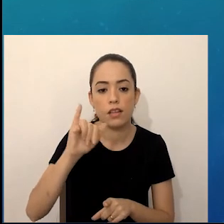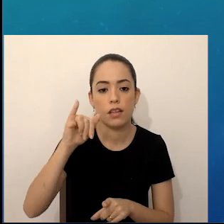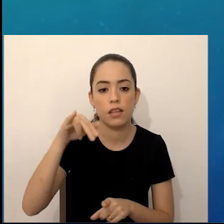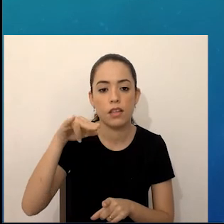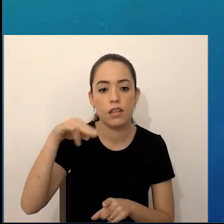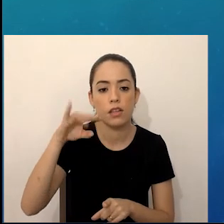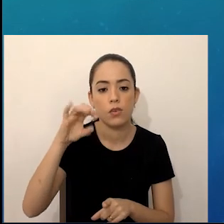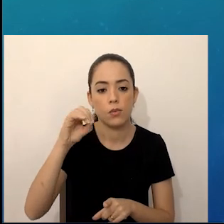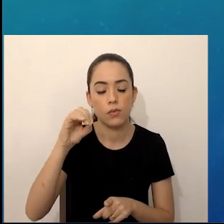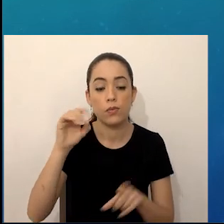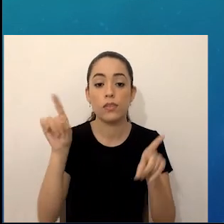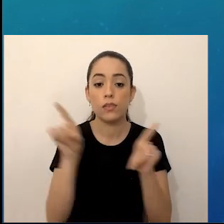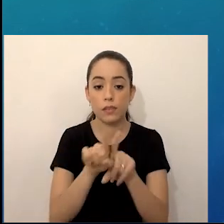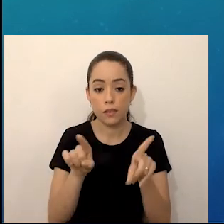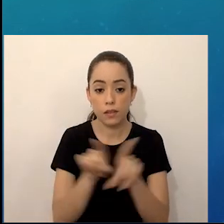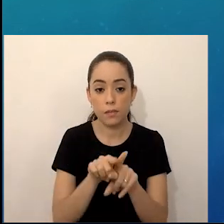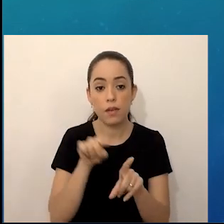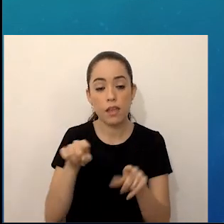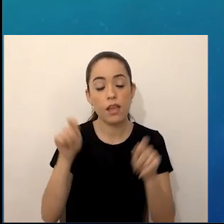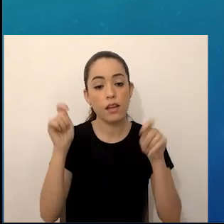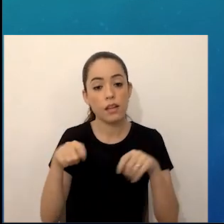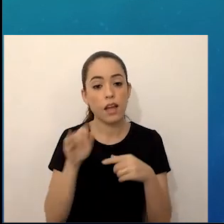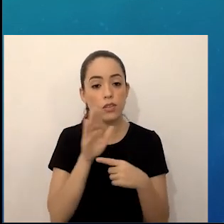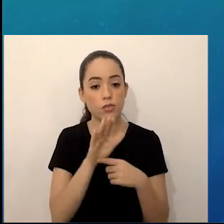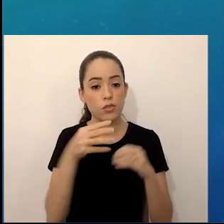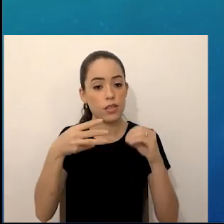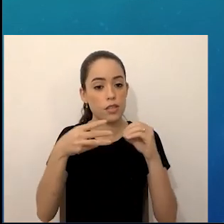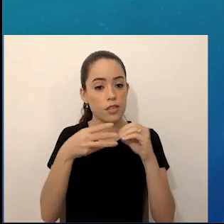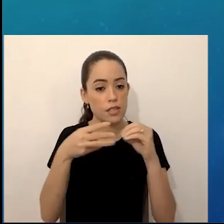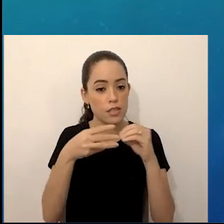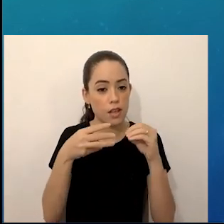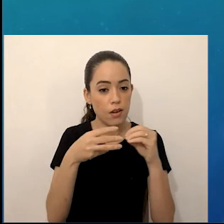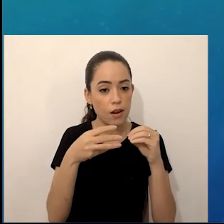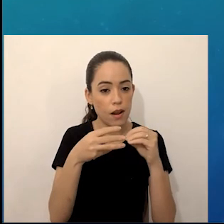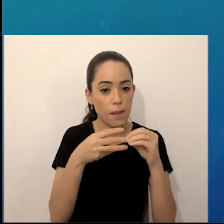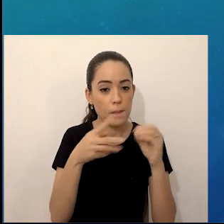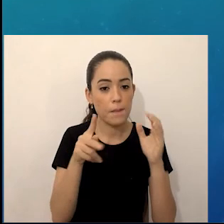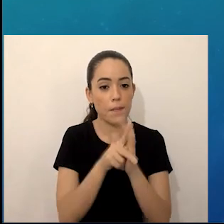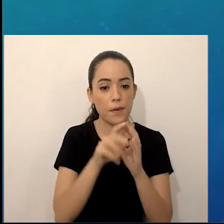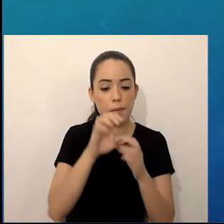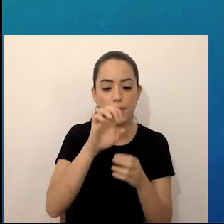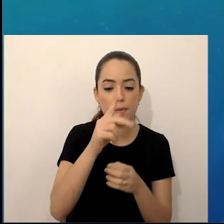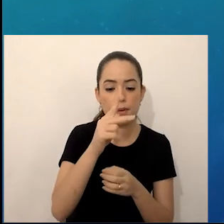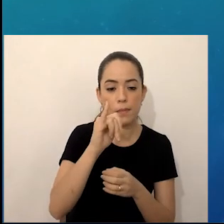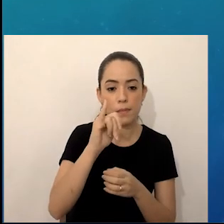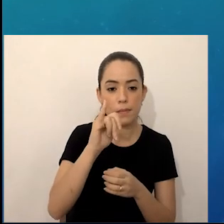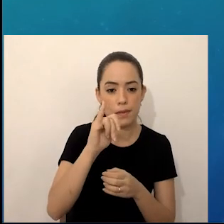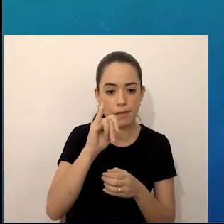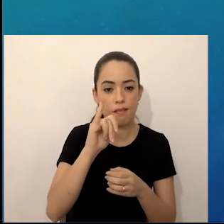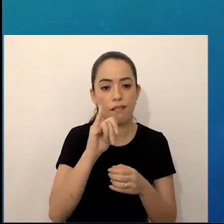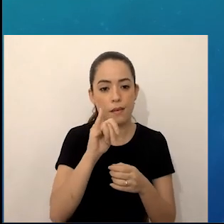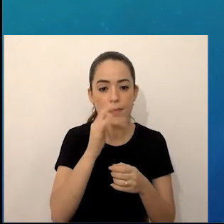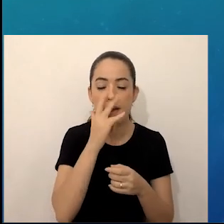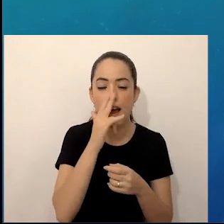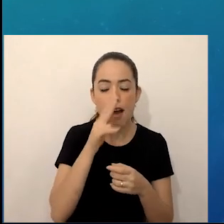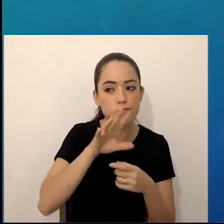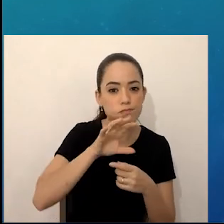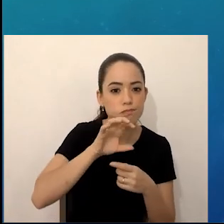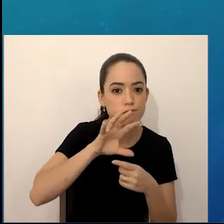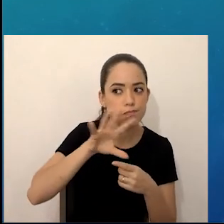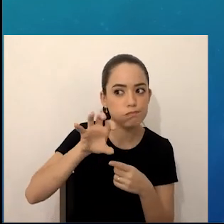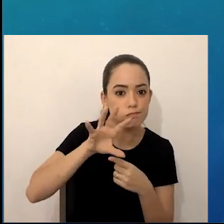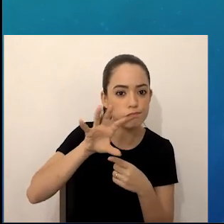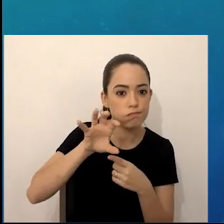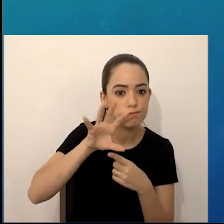de contribuírem com a sinalização celular para as células do epiblasto.